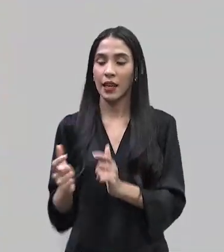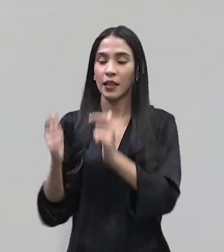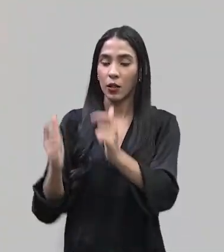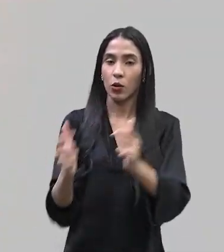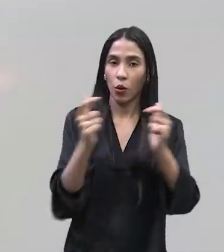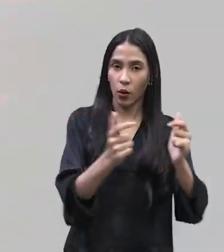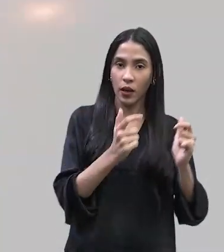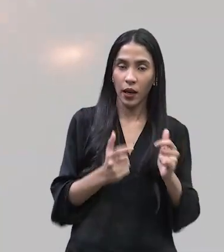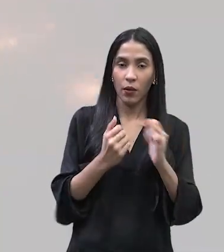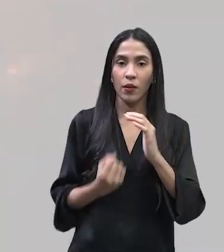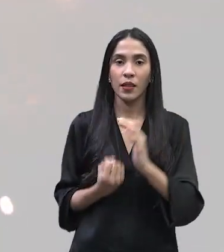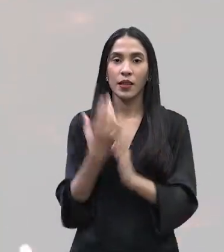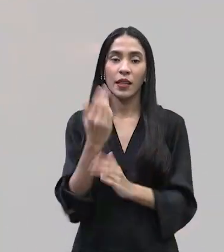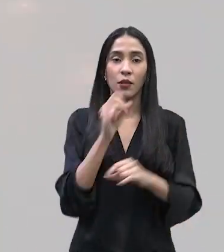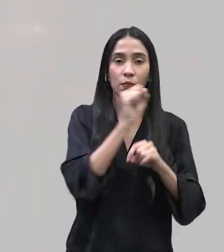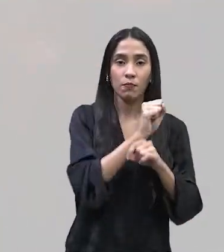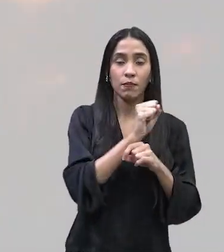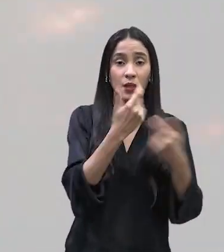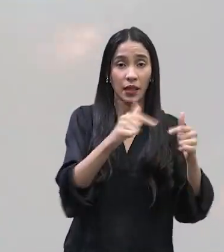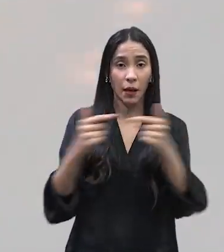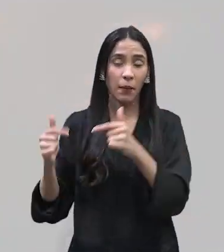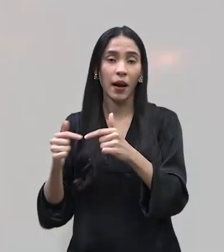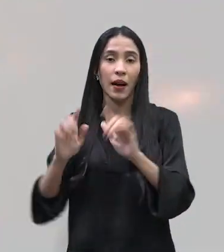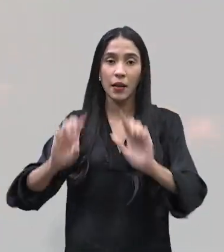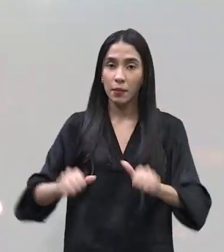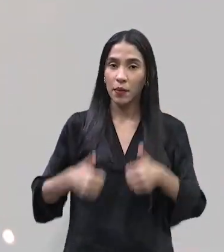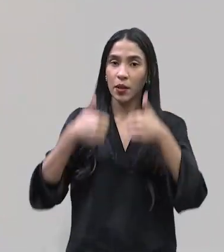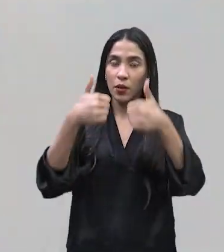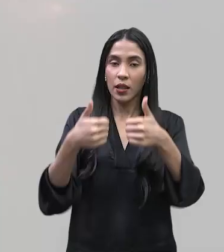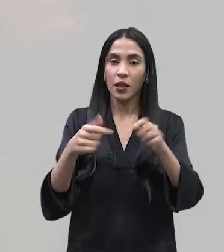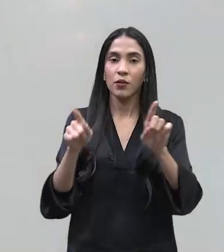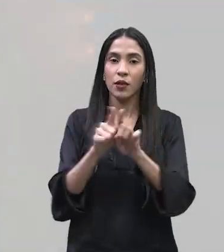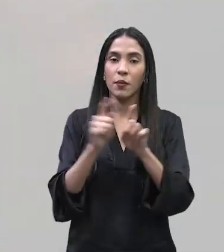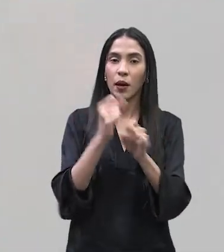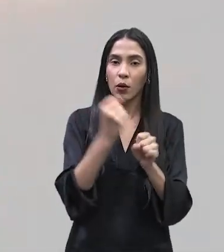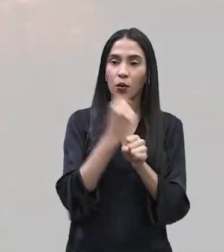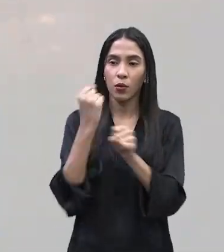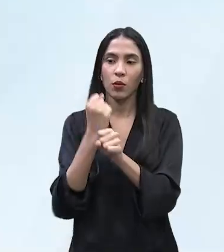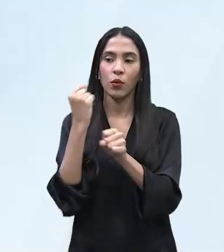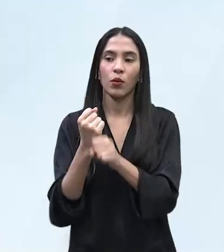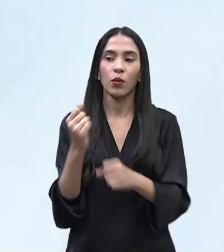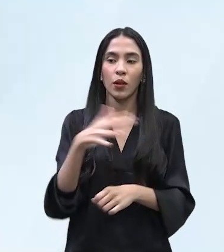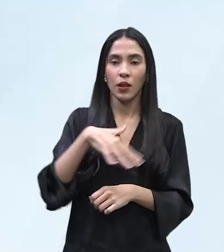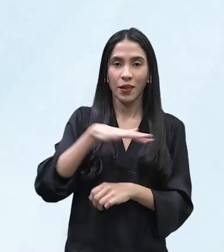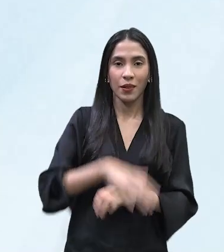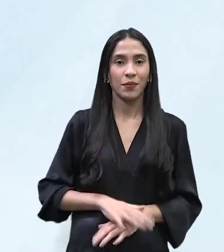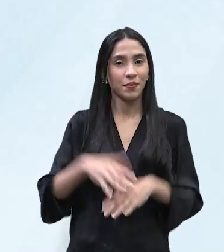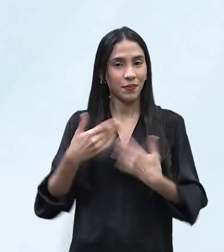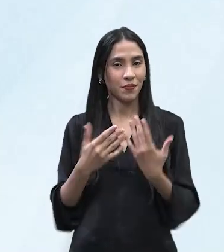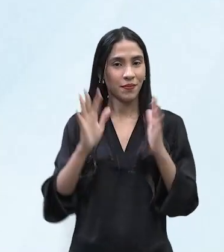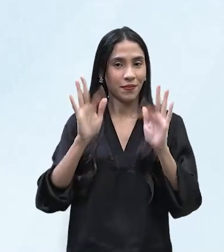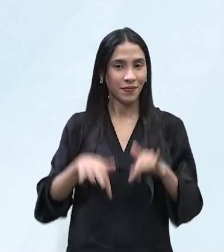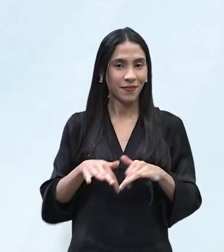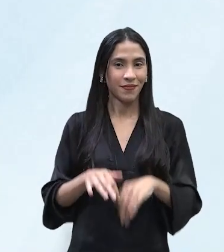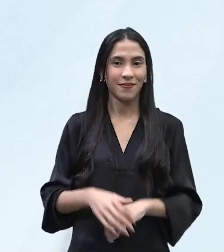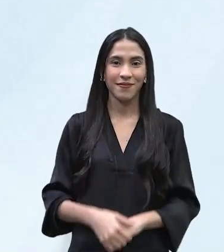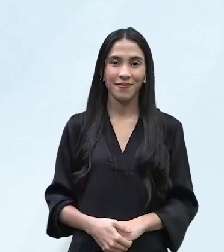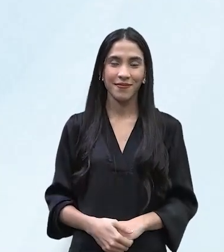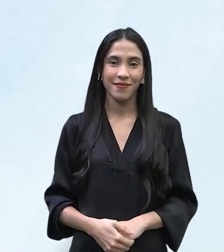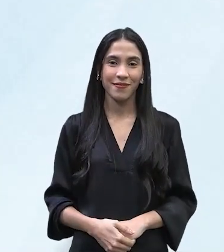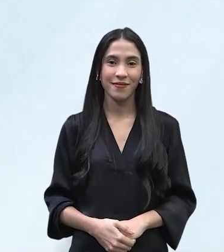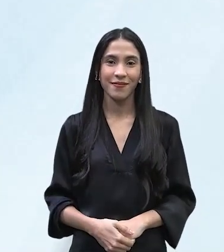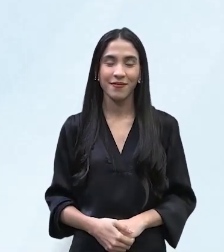instaladas, criando empregos e melhorando a infraestrutura local. Então era isso, pessoal.